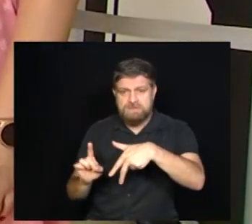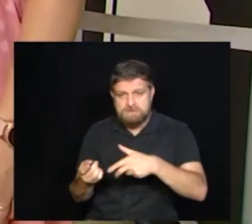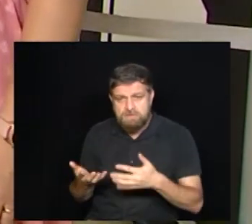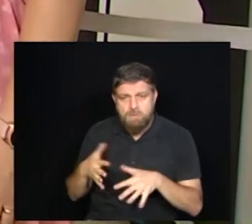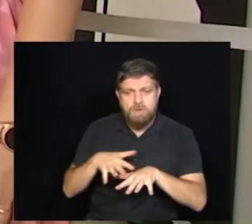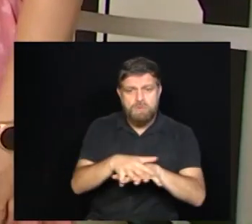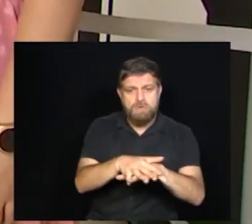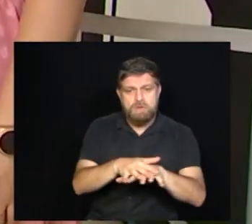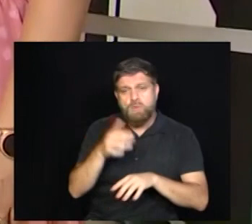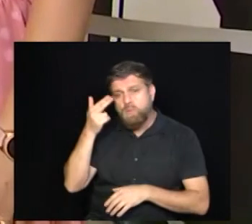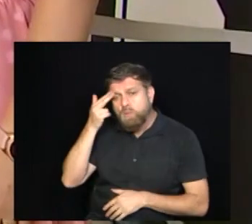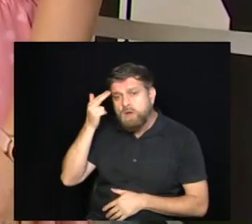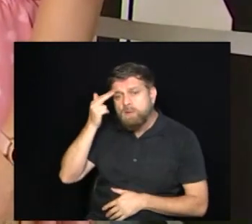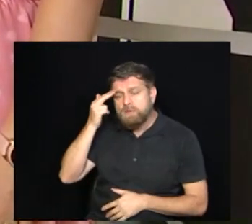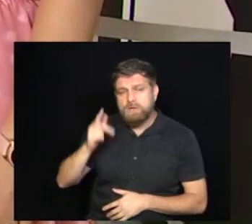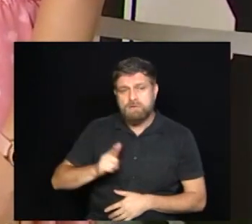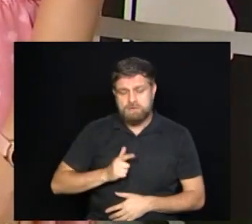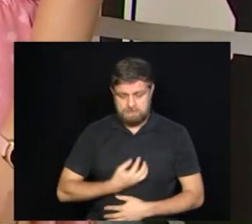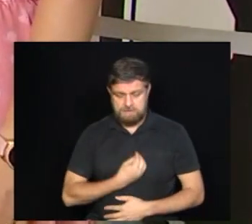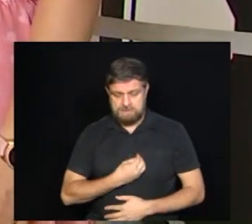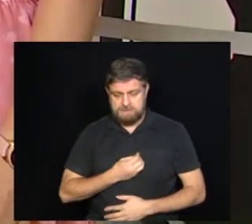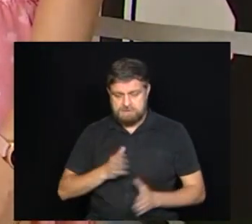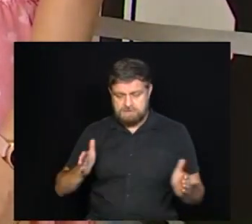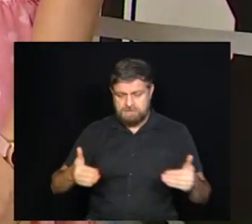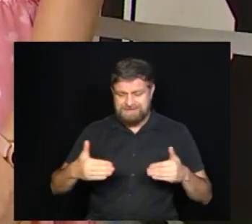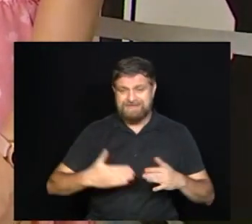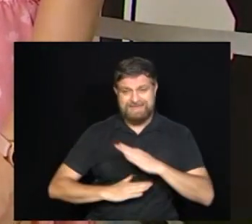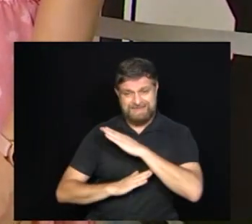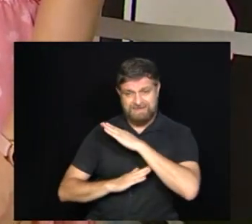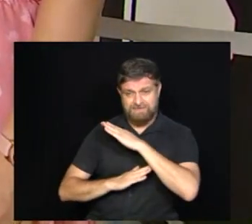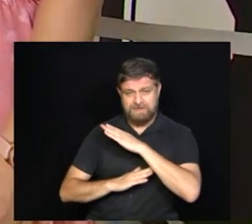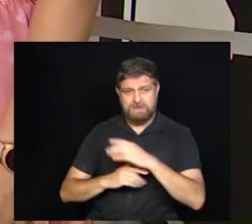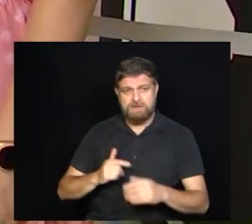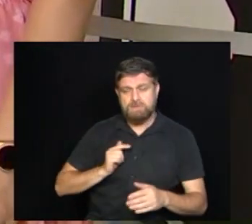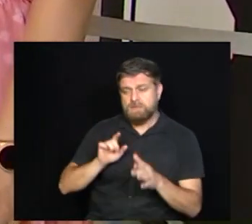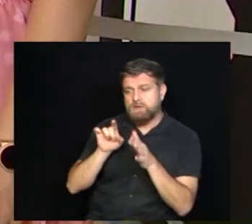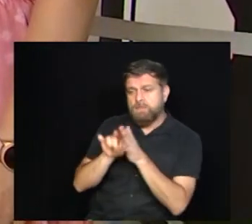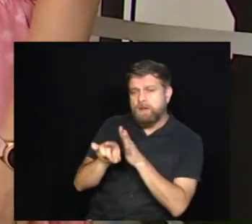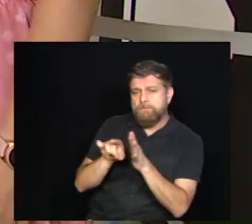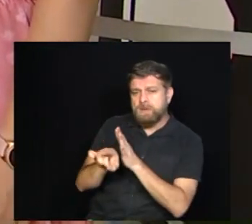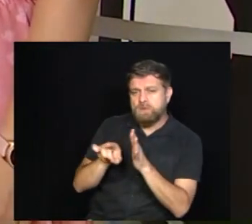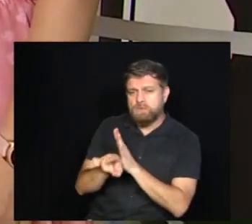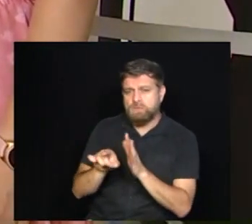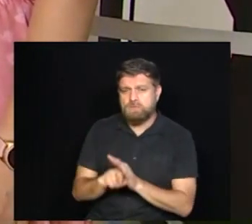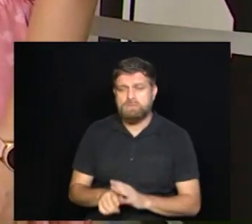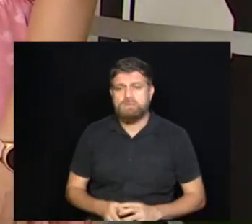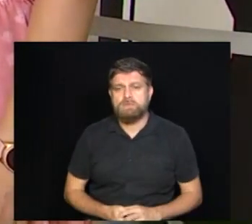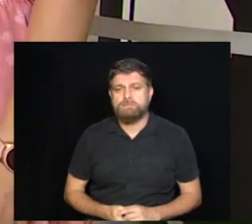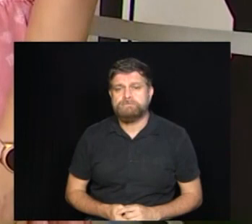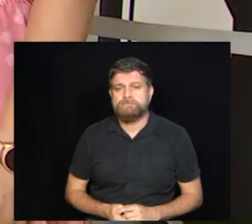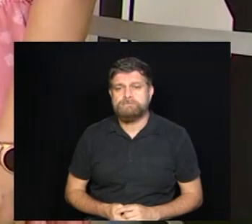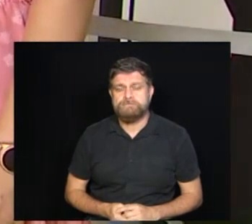Gabriel Castro está no estúdio da TV Câmara Campinas, mandou uma pergunta aqui para a senhora,